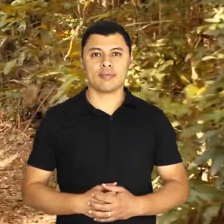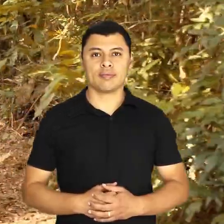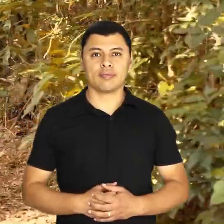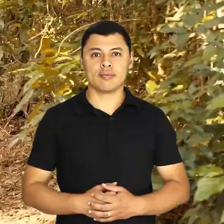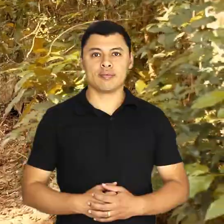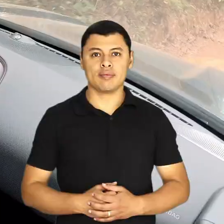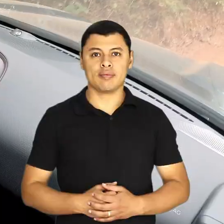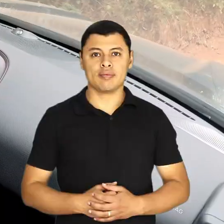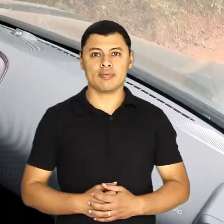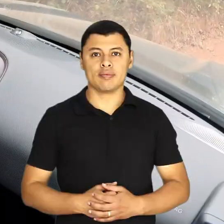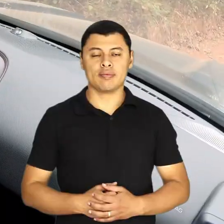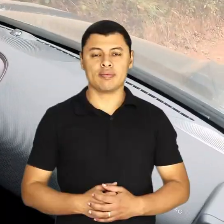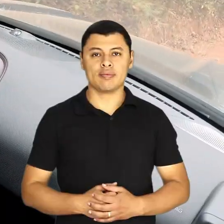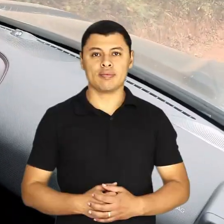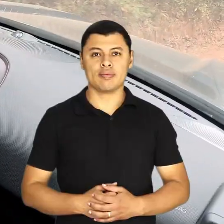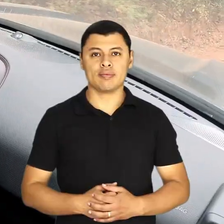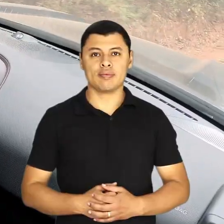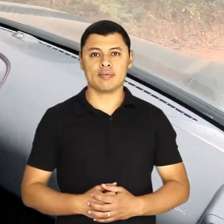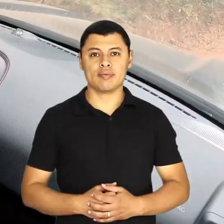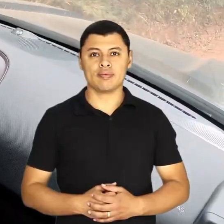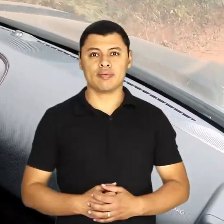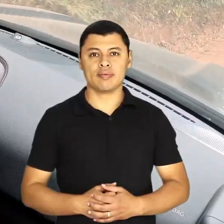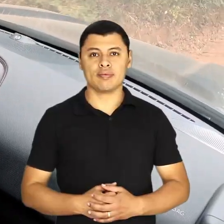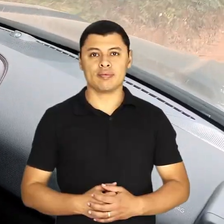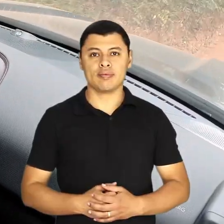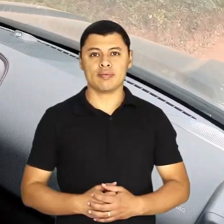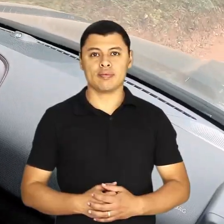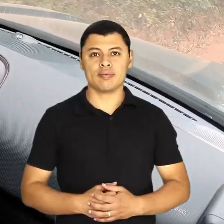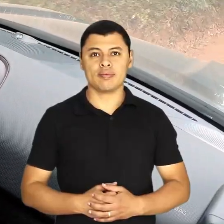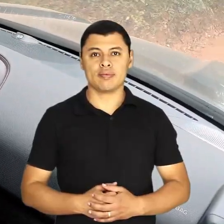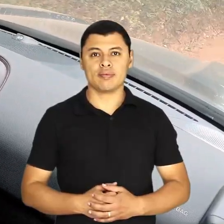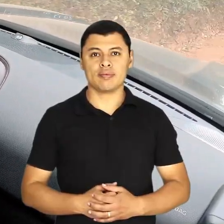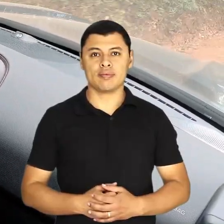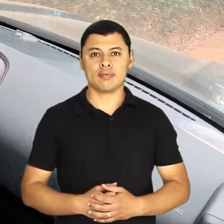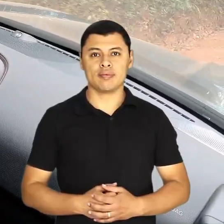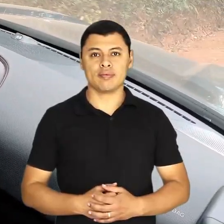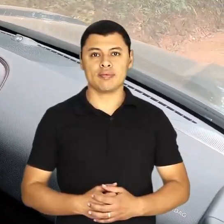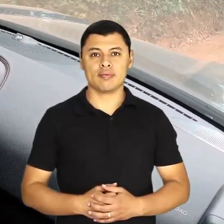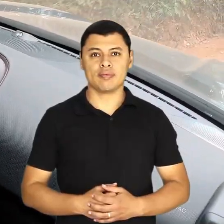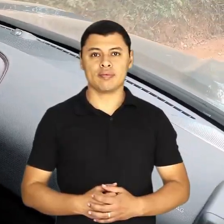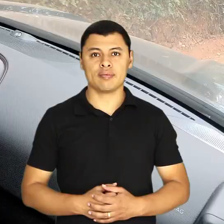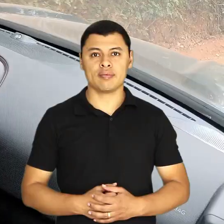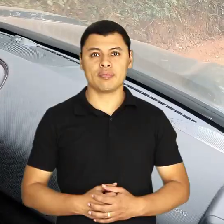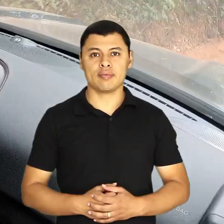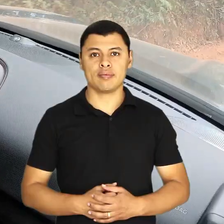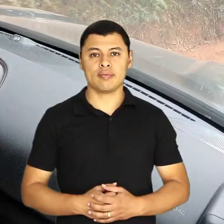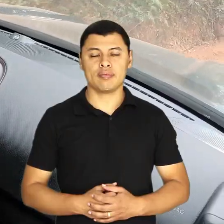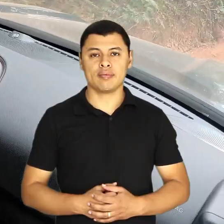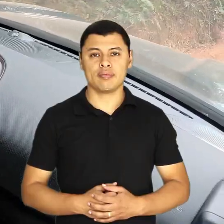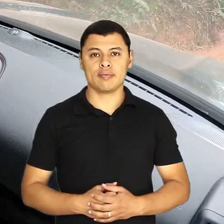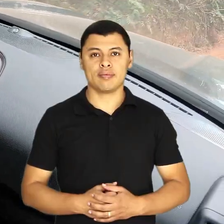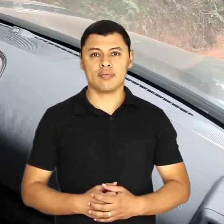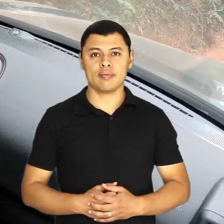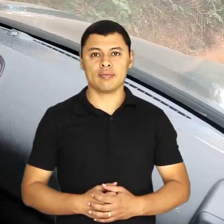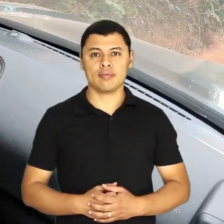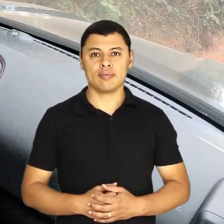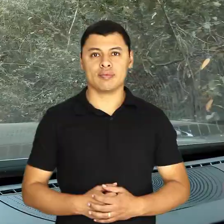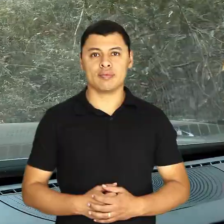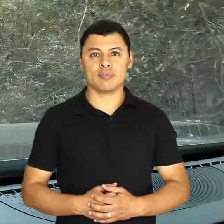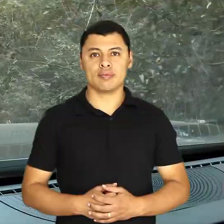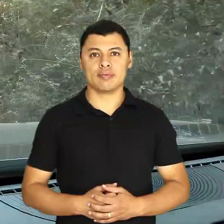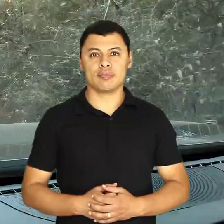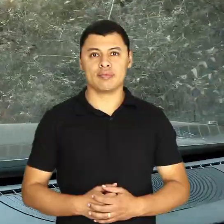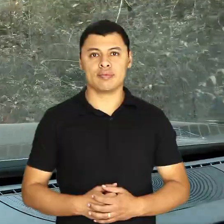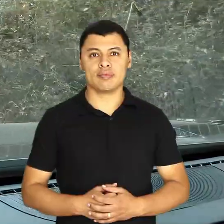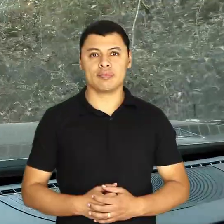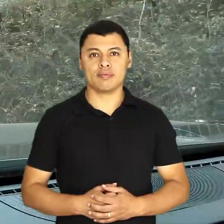Esse trechinho de subida aqui, eu sei que a câmera não faz muita justiça o ângulo, né? Mas aqui a gente já tá, como vocês viram pela garrafa, o ângulo aqui